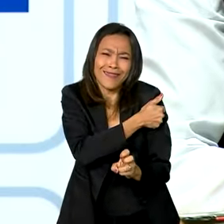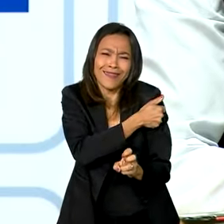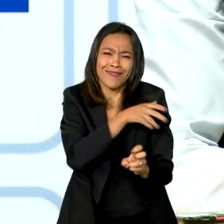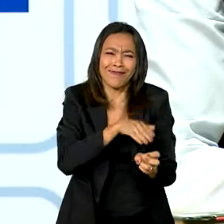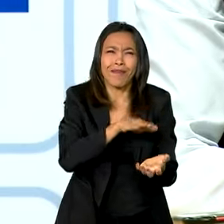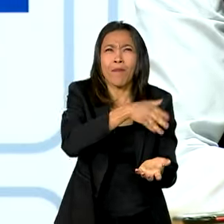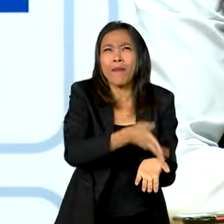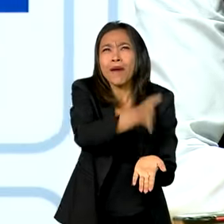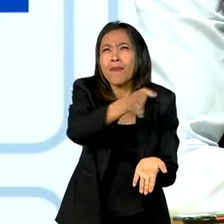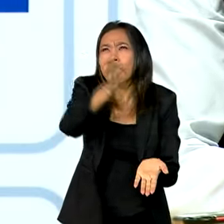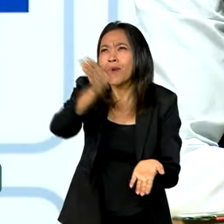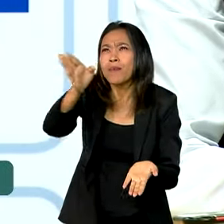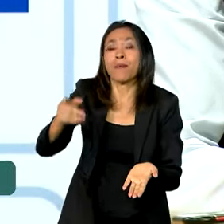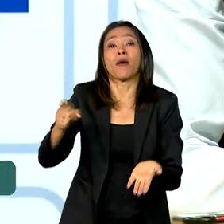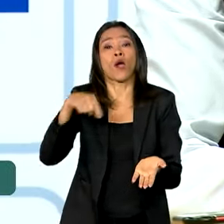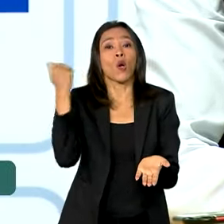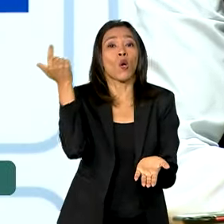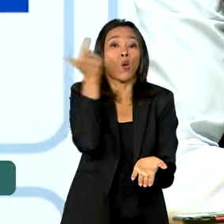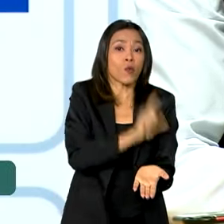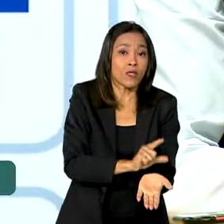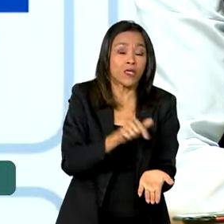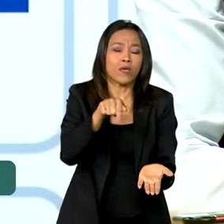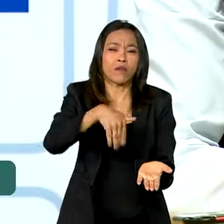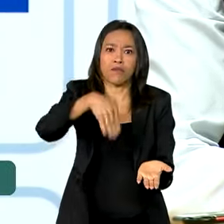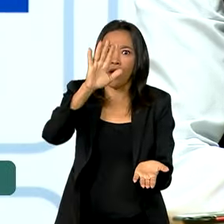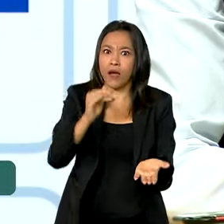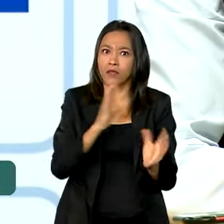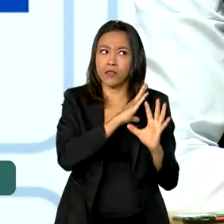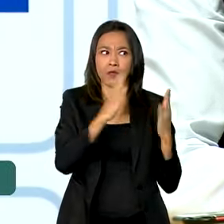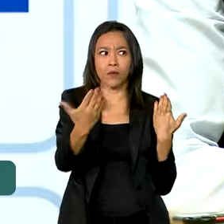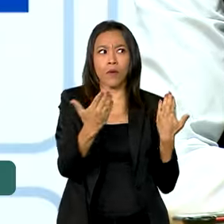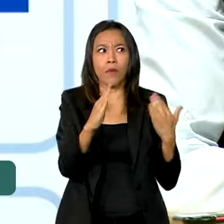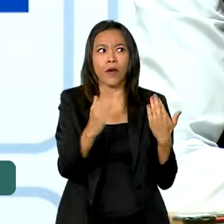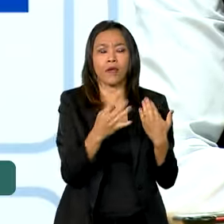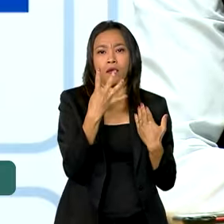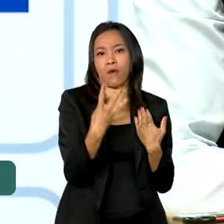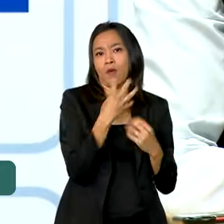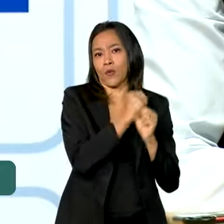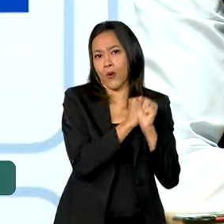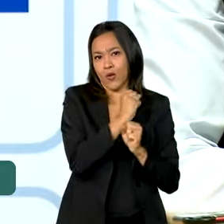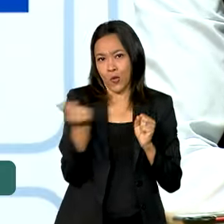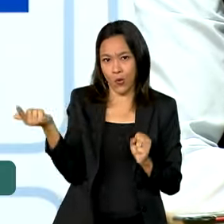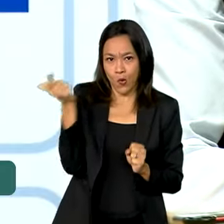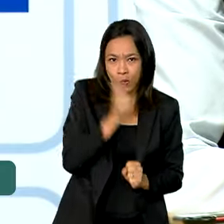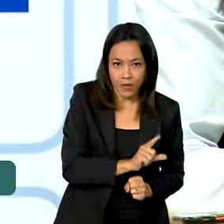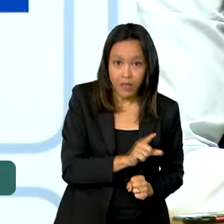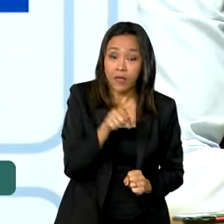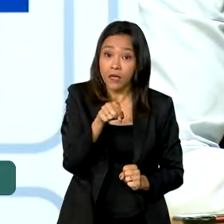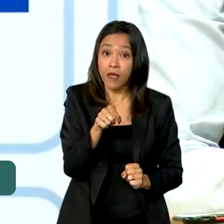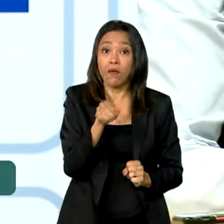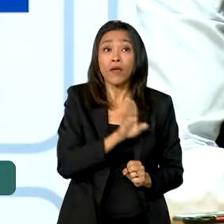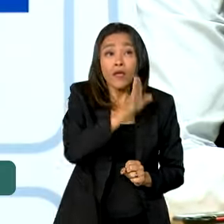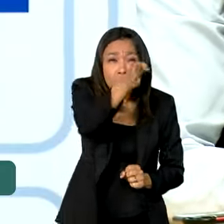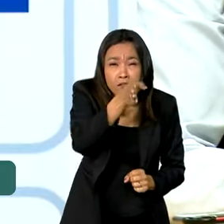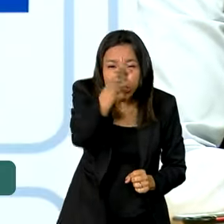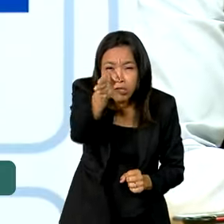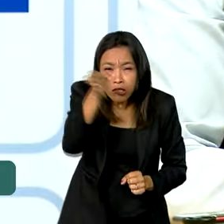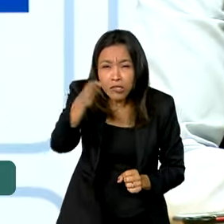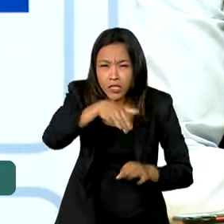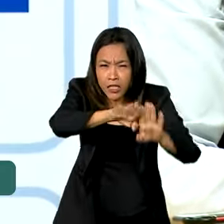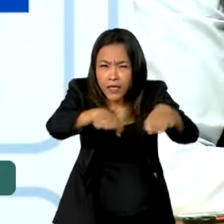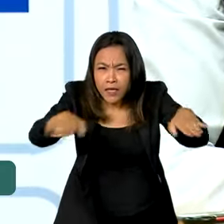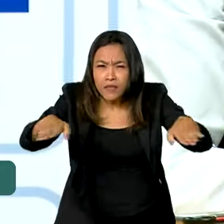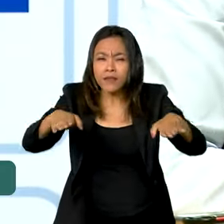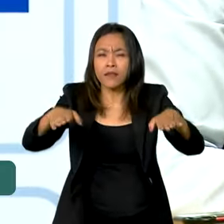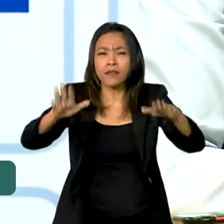ano de 2023, nós conseguimos vacinar mais que nos últimos 4 anos. Então, chegar a essas crianças que moram, que